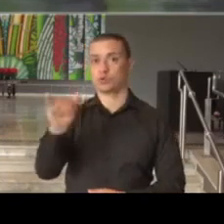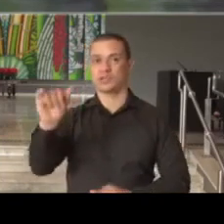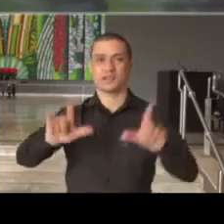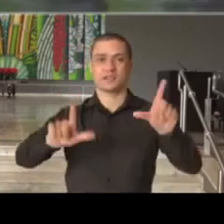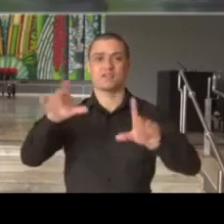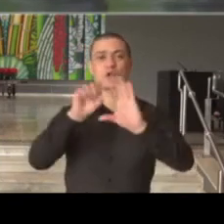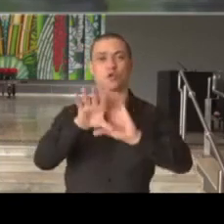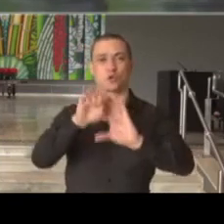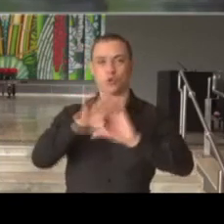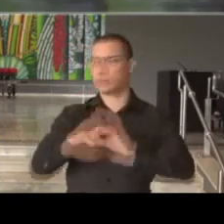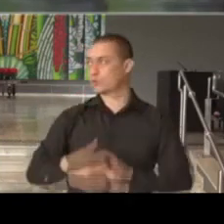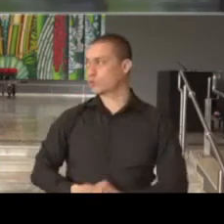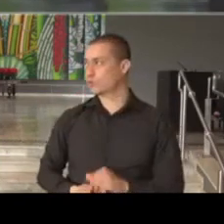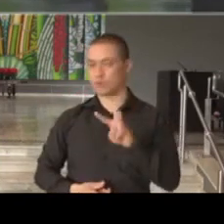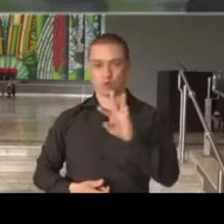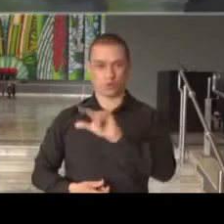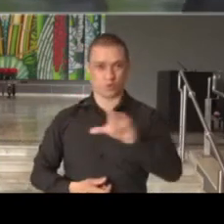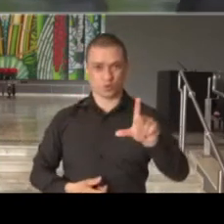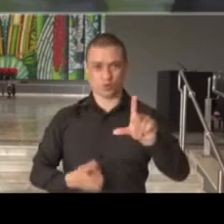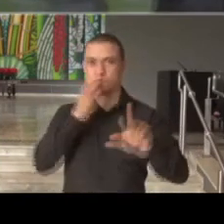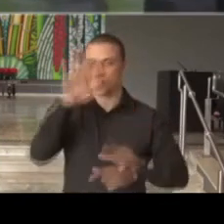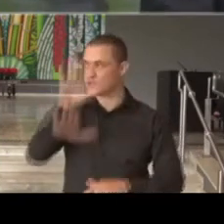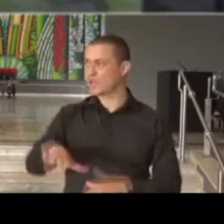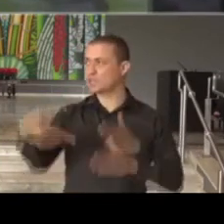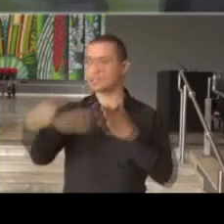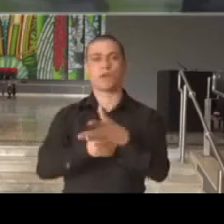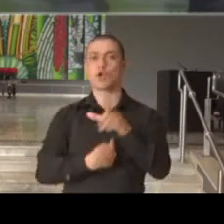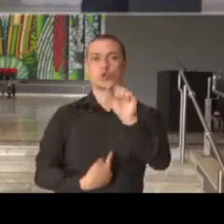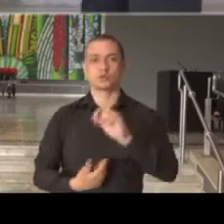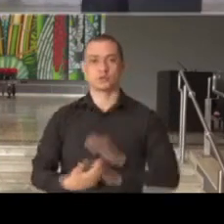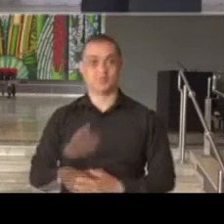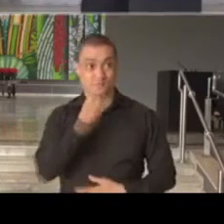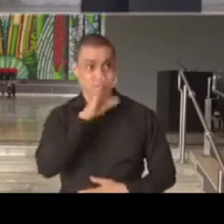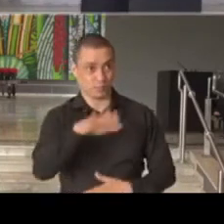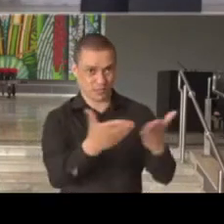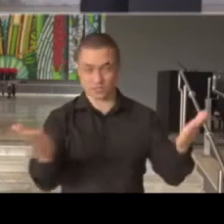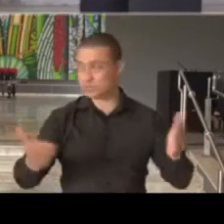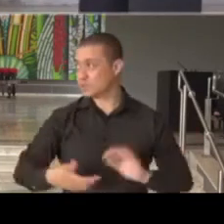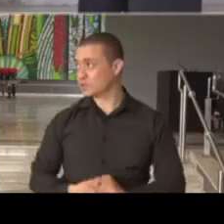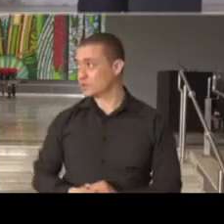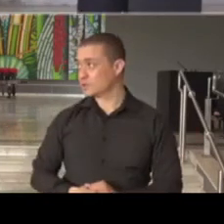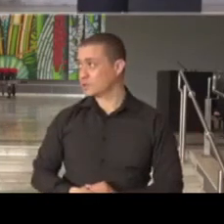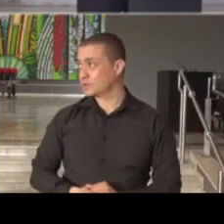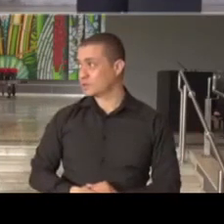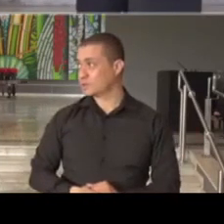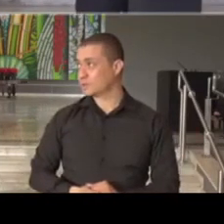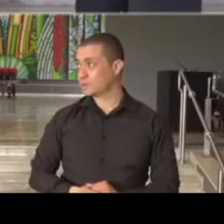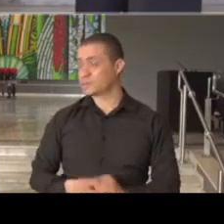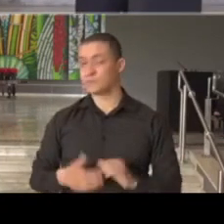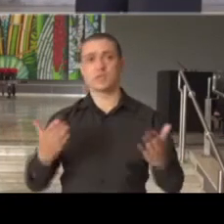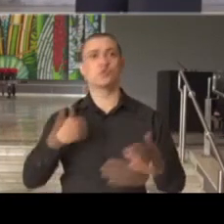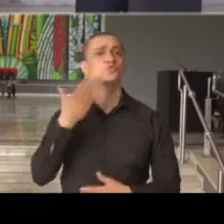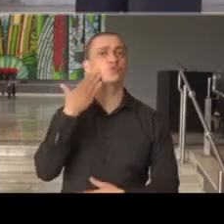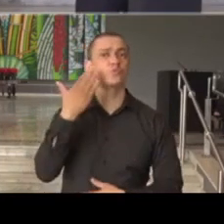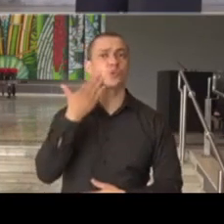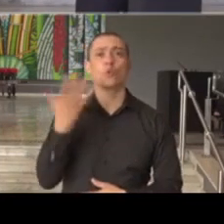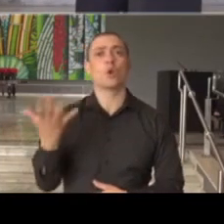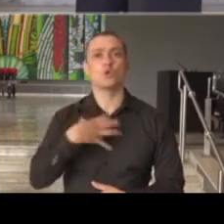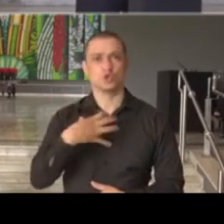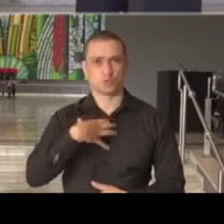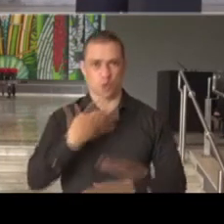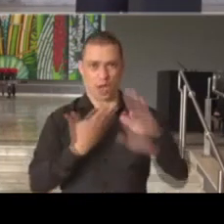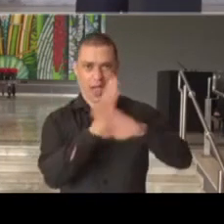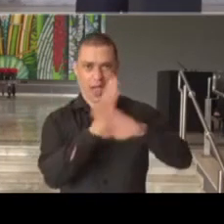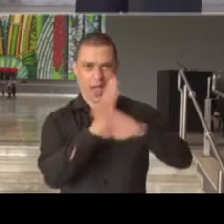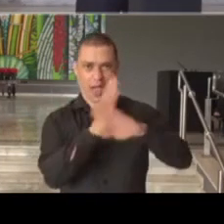News. Will, boa tarde. Sua pergunta, por favor. Tudo bem, boa tarde a todos. Eu queria saber que tipo de